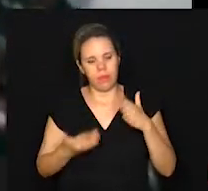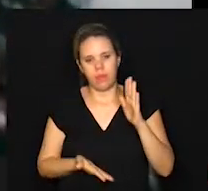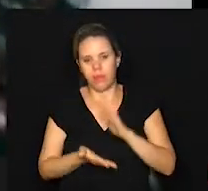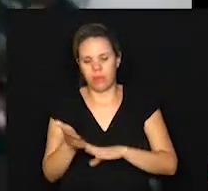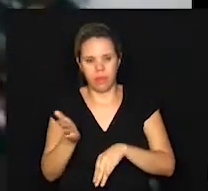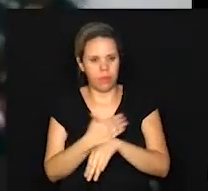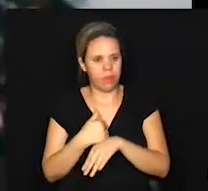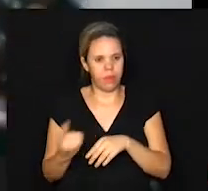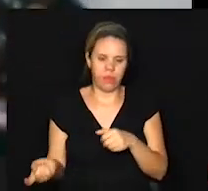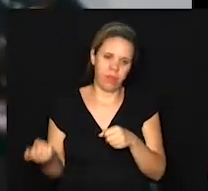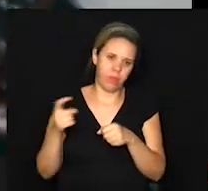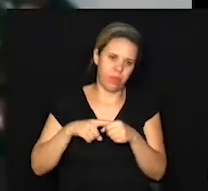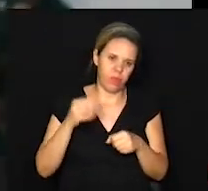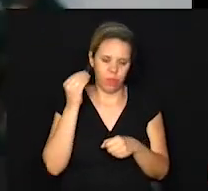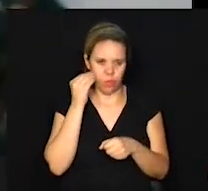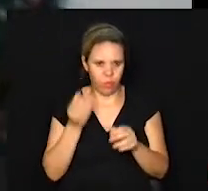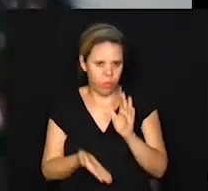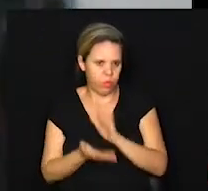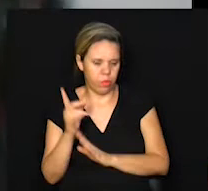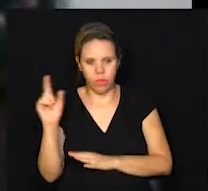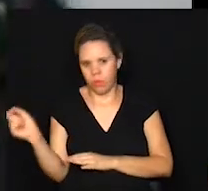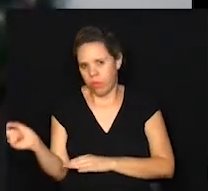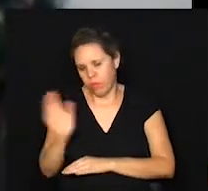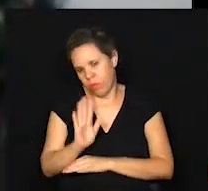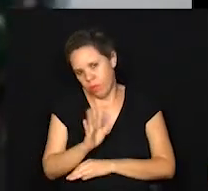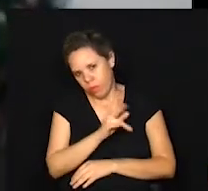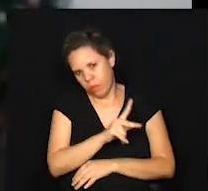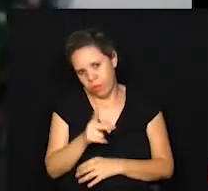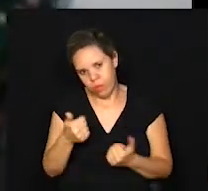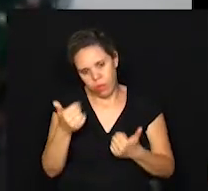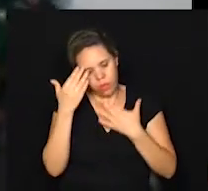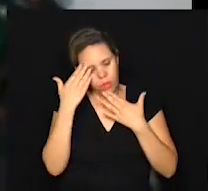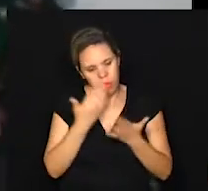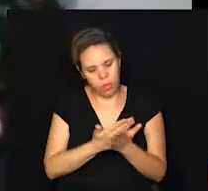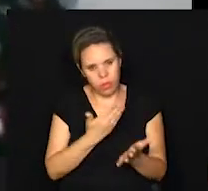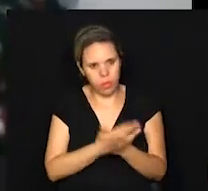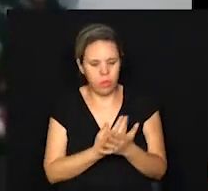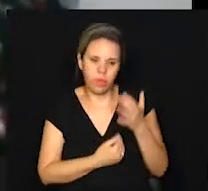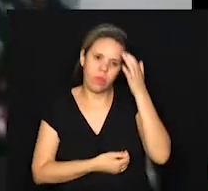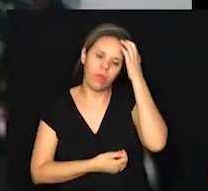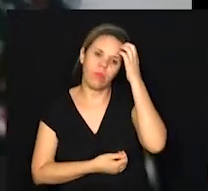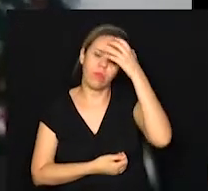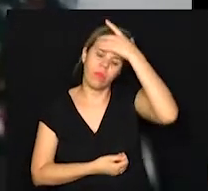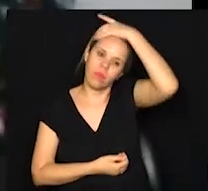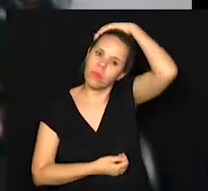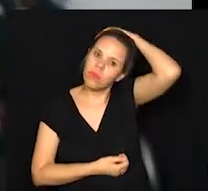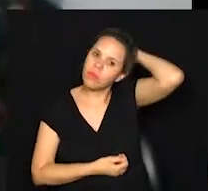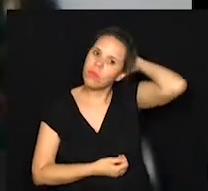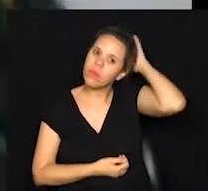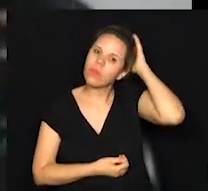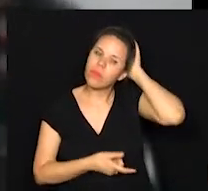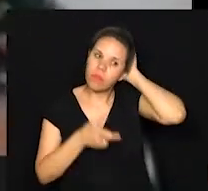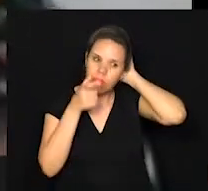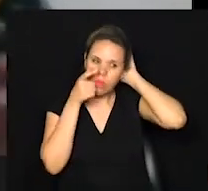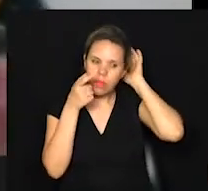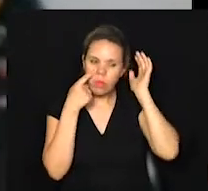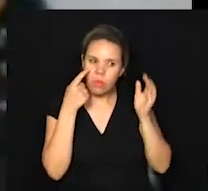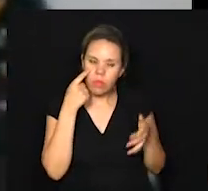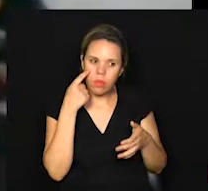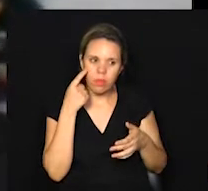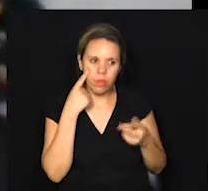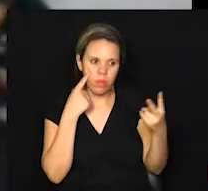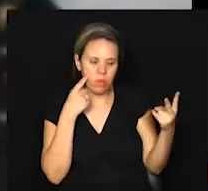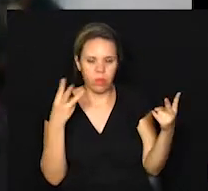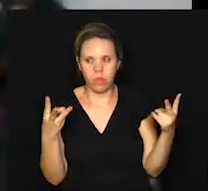sala, voltavam, um beijo no rosto. Tchau, professor, obrigada pela aula. E aí eu ficava observando que às vezes ficavam 2 ou